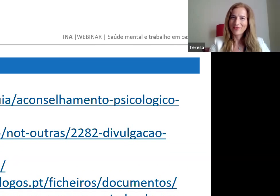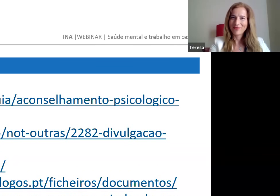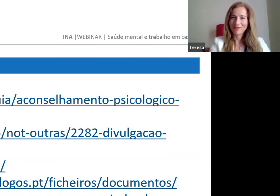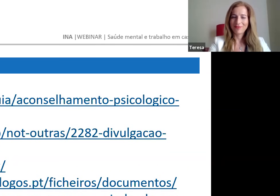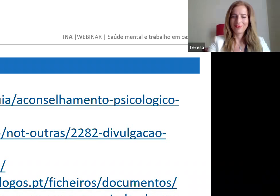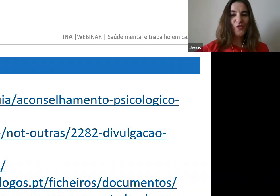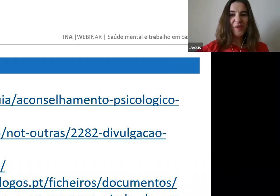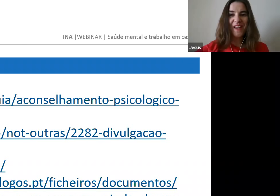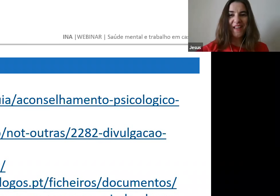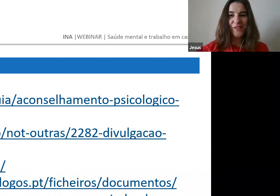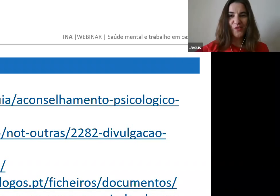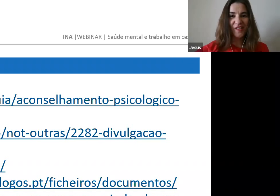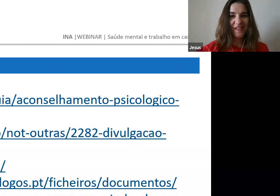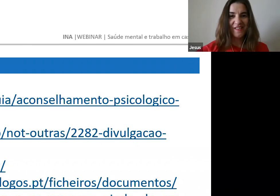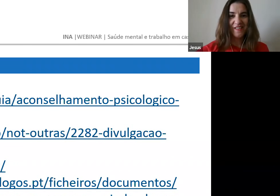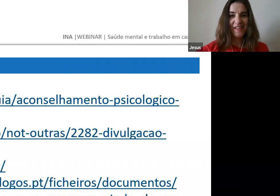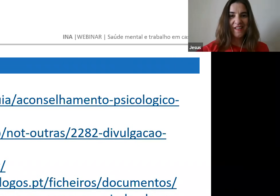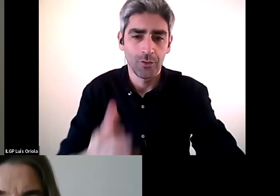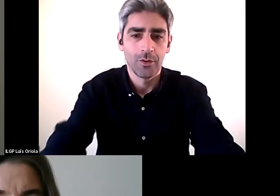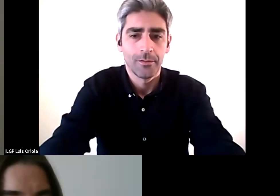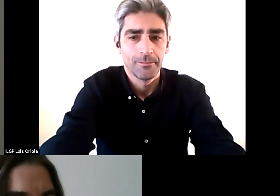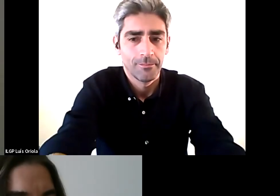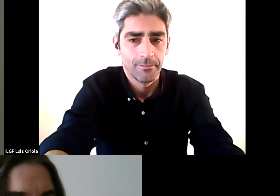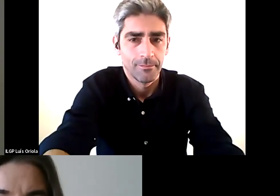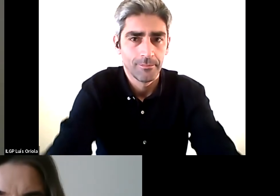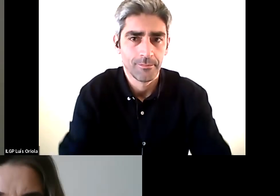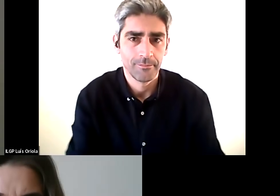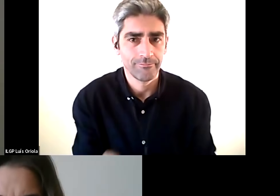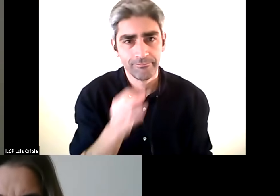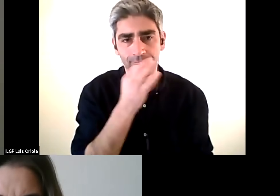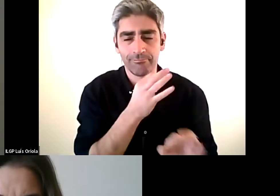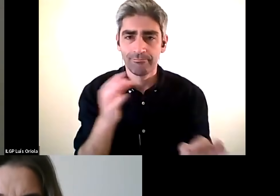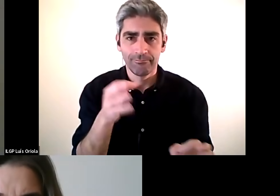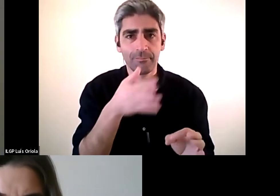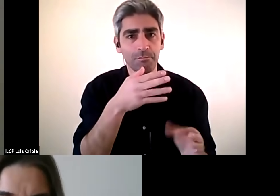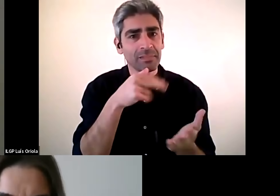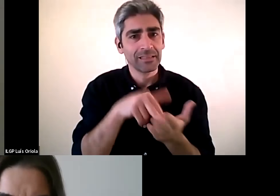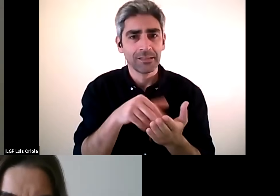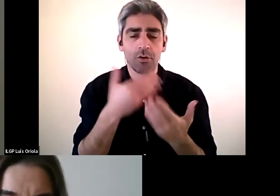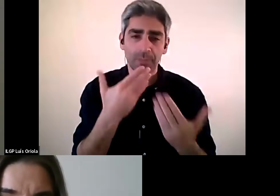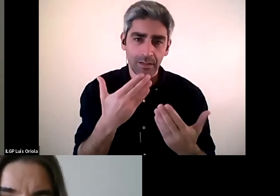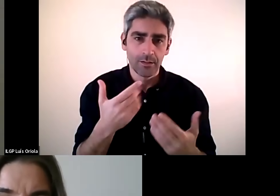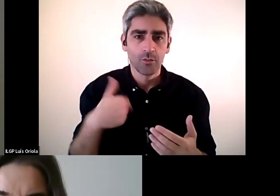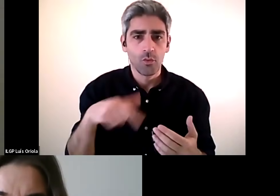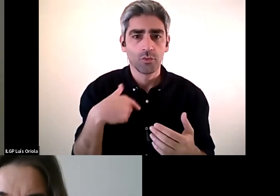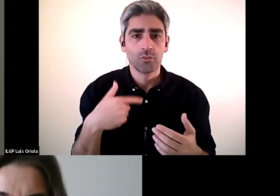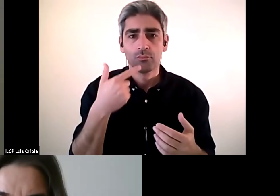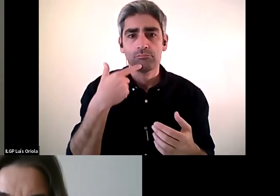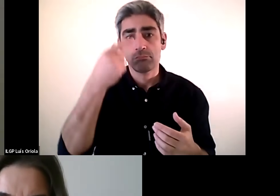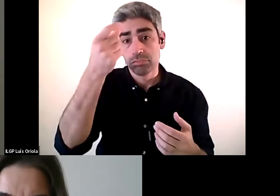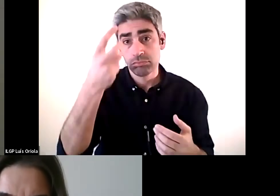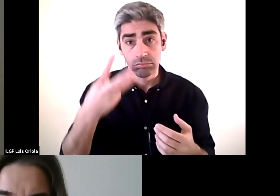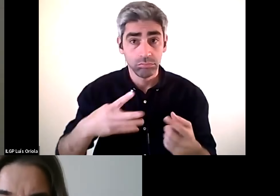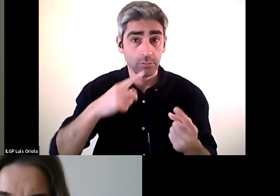Obrigada. Muito obrigada, doutora Teresa, pela excelente apresentação. Nós, de facto, temos muitas